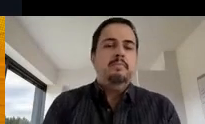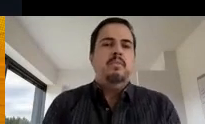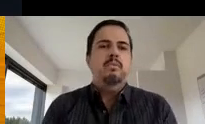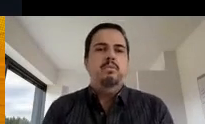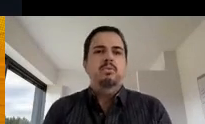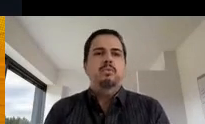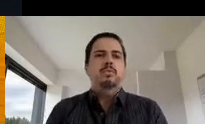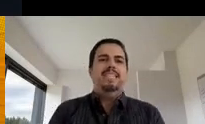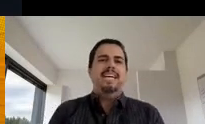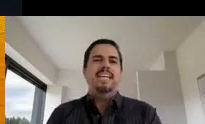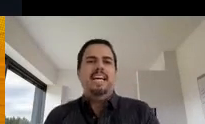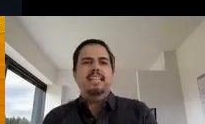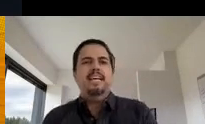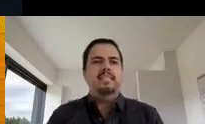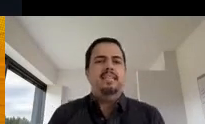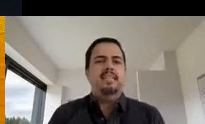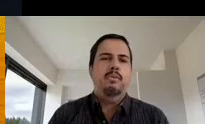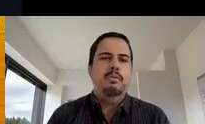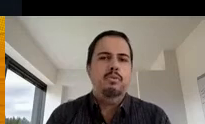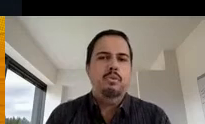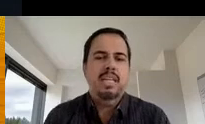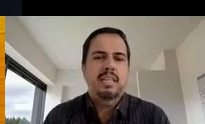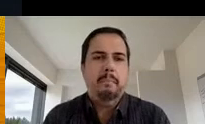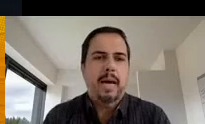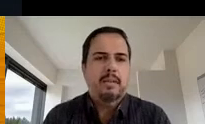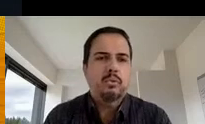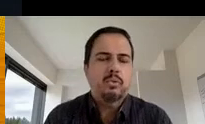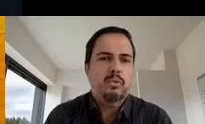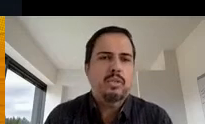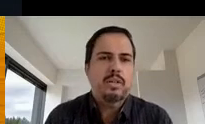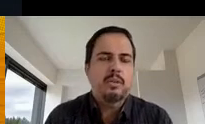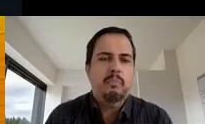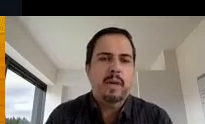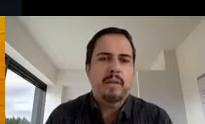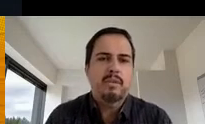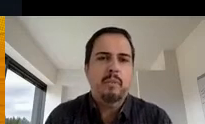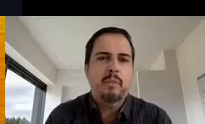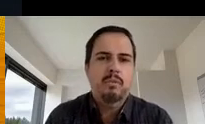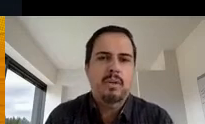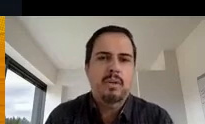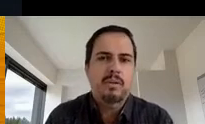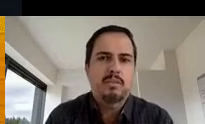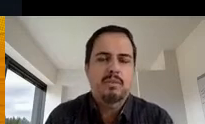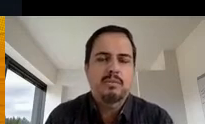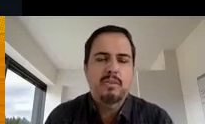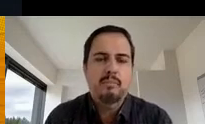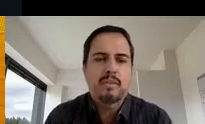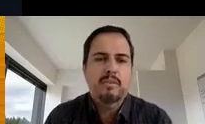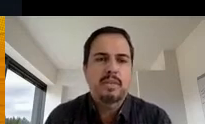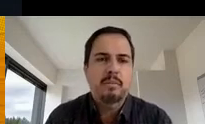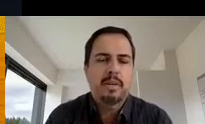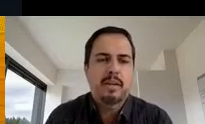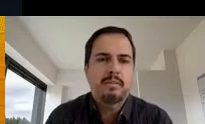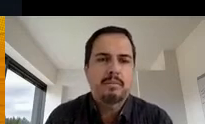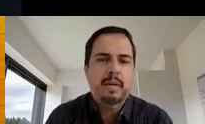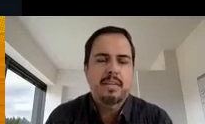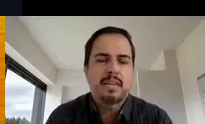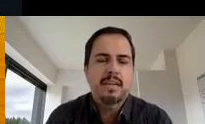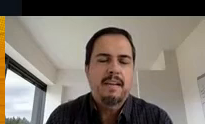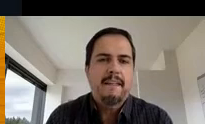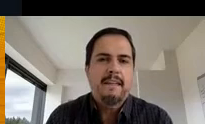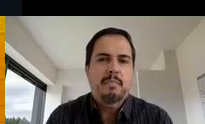pegada da linearidade, né? Quando eu dou 30 passos, considerando que um passo tem 1 metro, né, a maioria das pessoas não tem um passo de 1 metro,